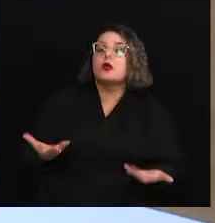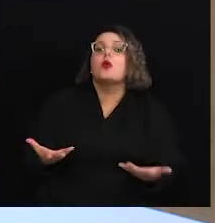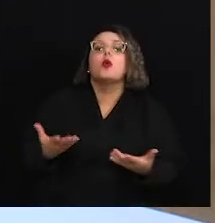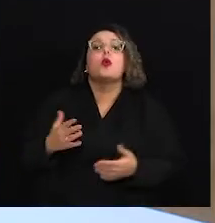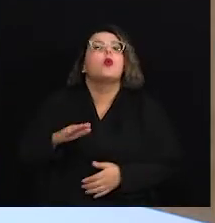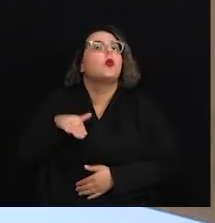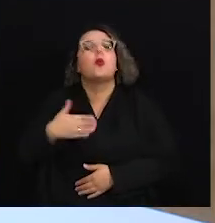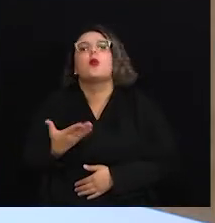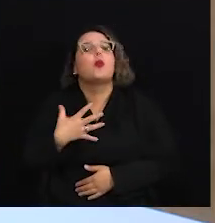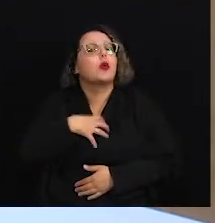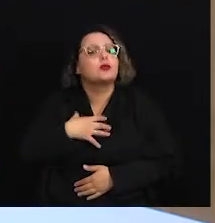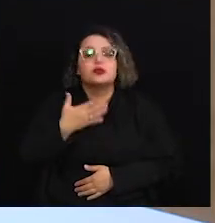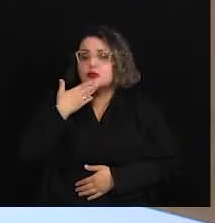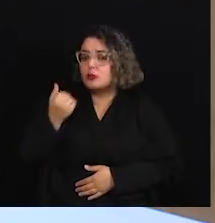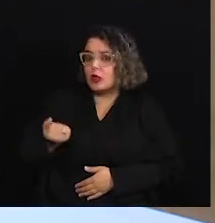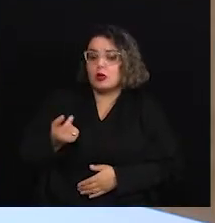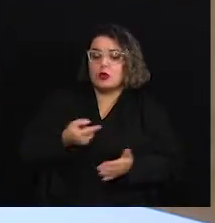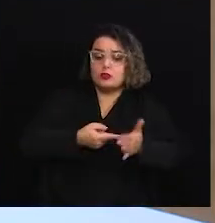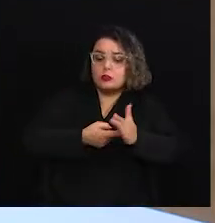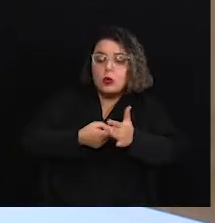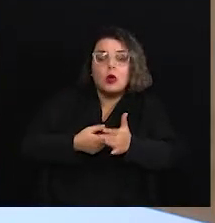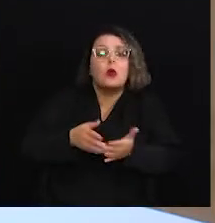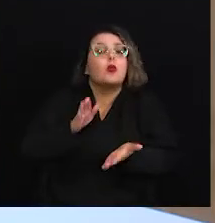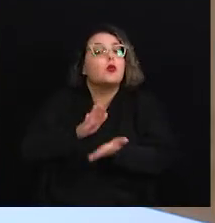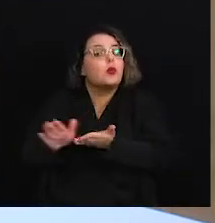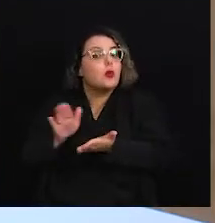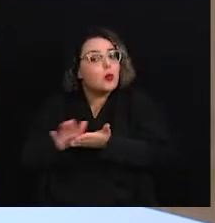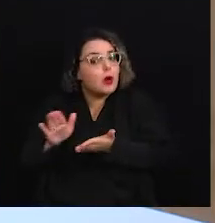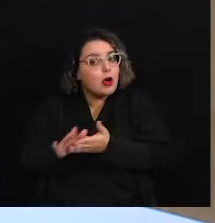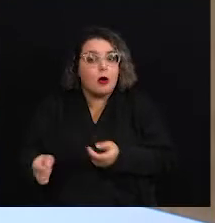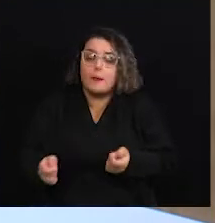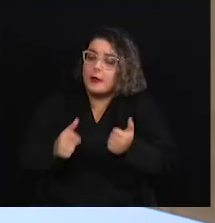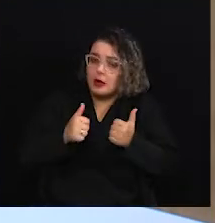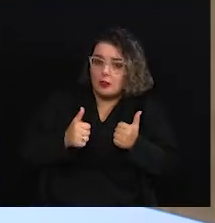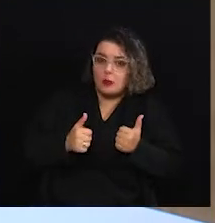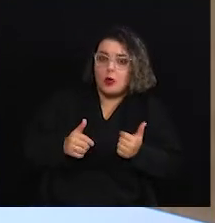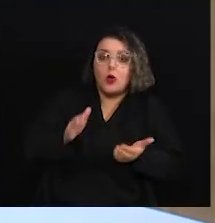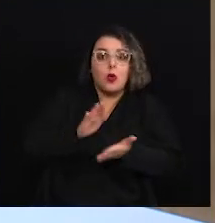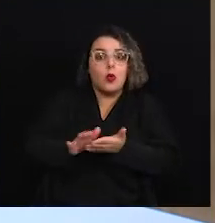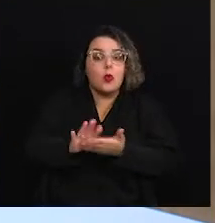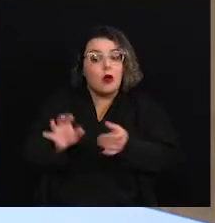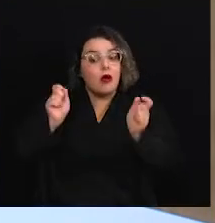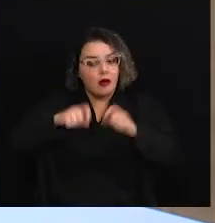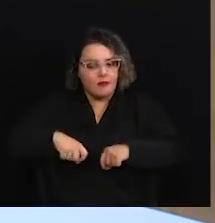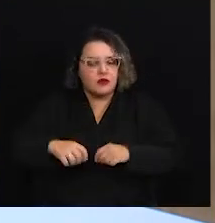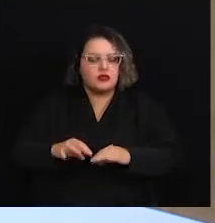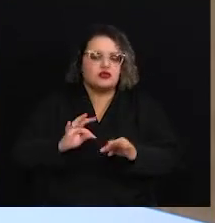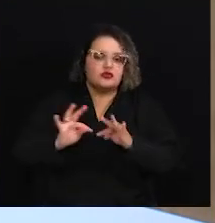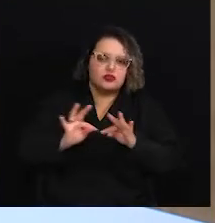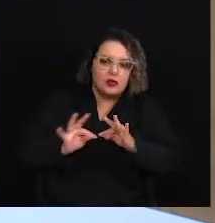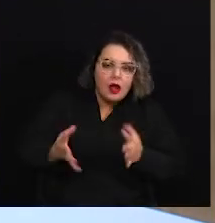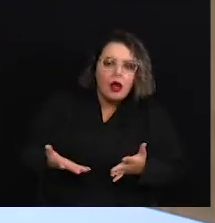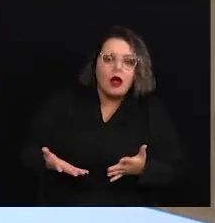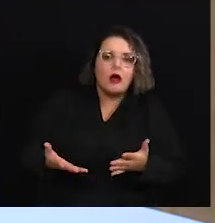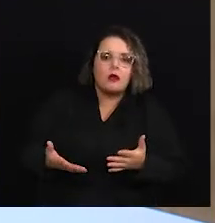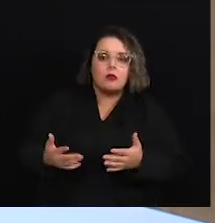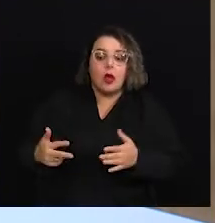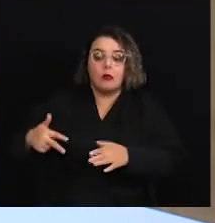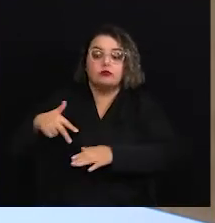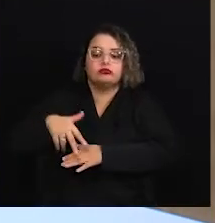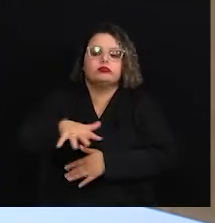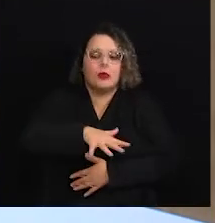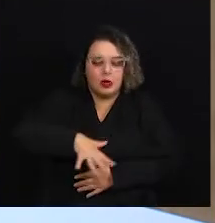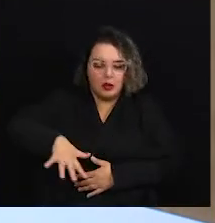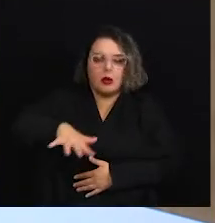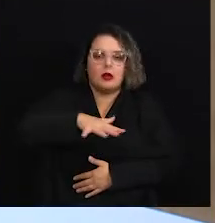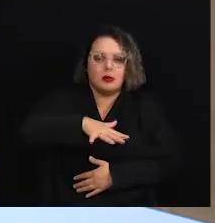a melhor forma de se trabalhar esse equipamento, o custo-benefício dele, custo efetivo técnico, para que a gente consiga posicionar no